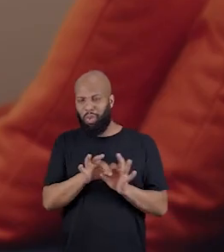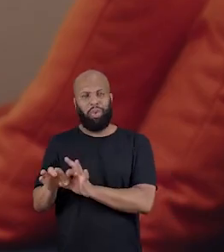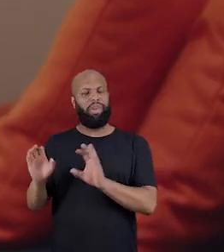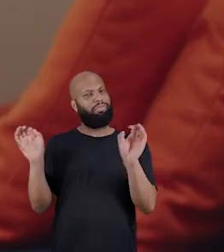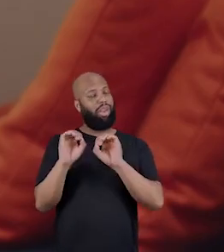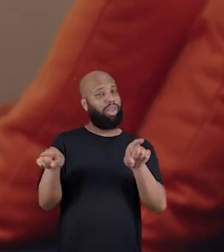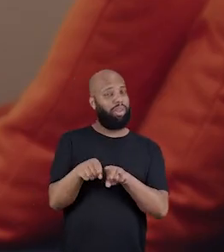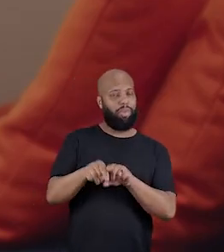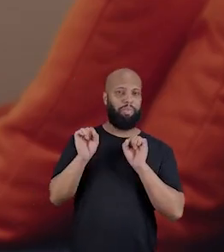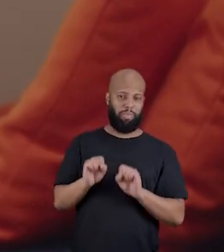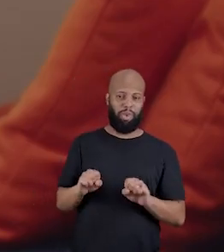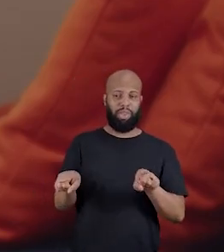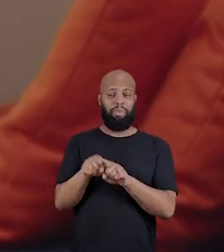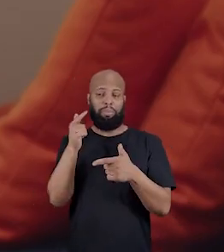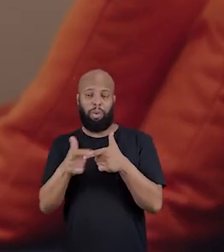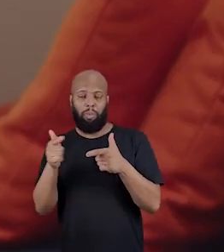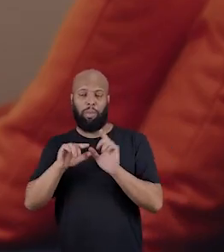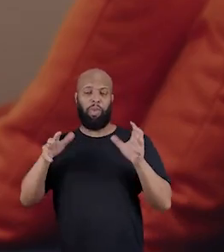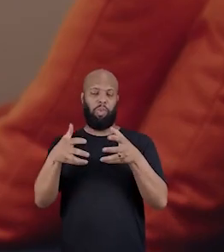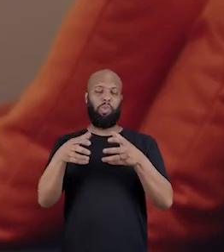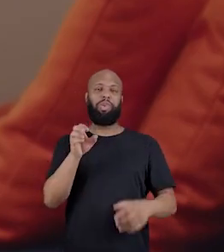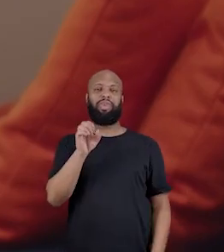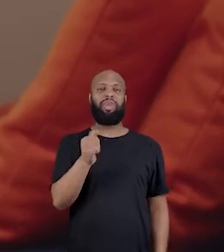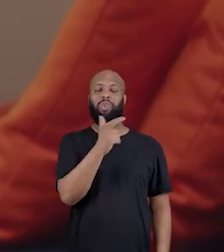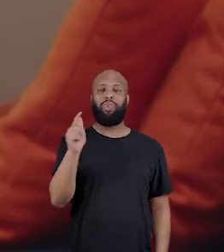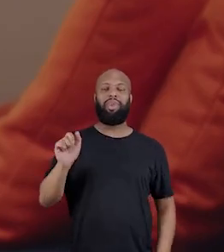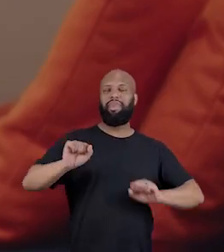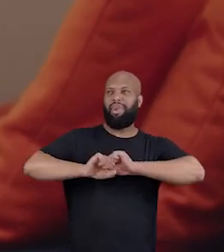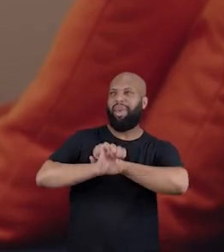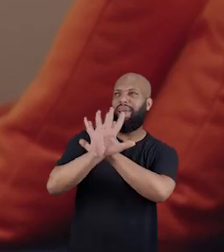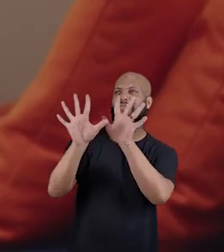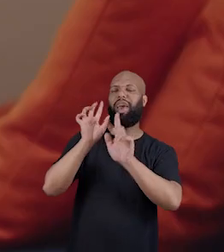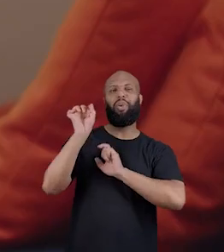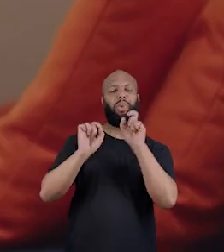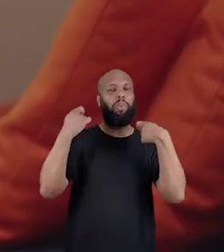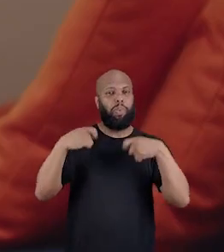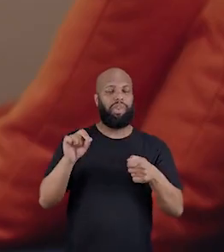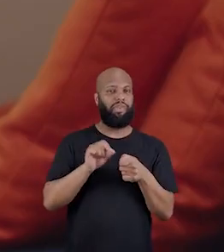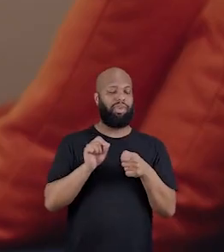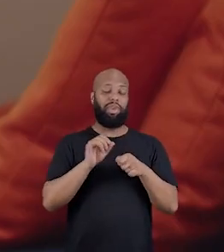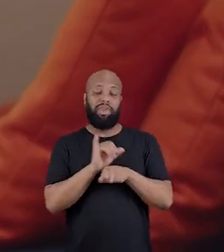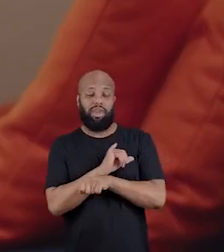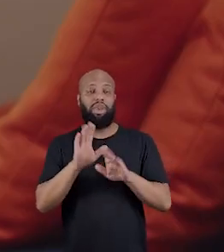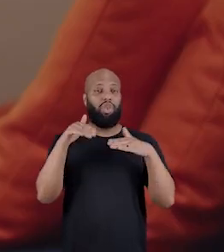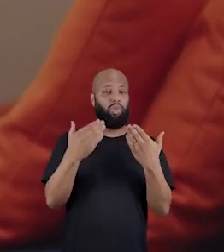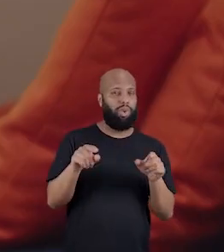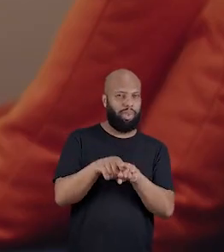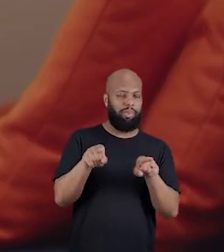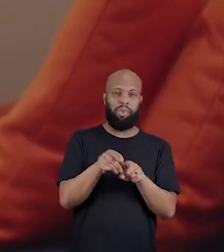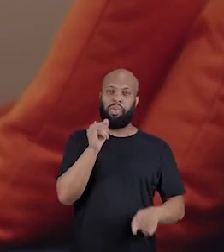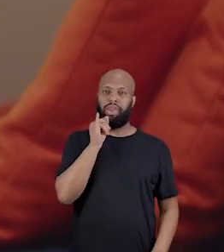contexto nenhum, não sei para onde eu vou. E atrito entre equipes também. Imagina que se você não tem clareza, contexto de uma